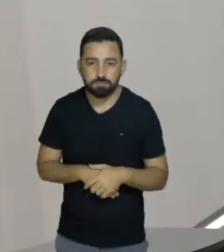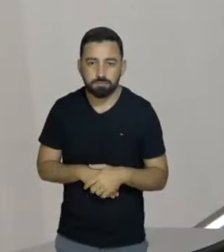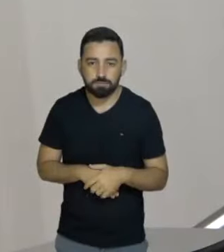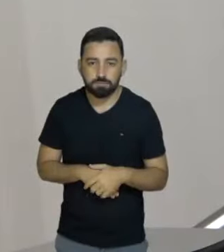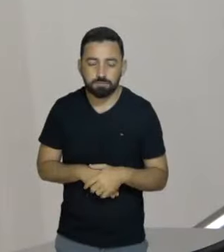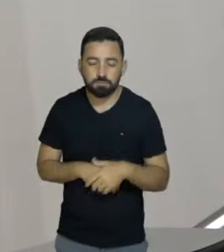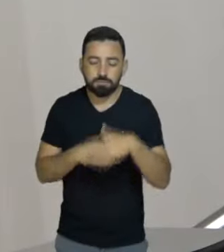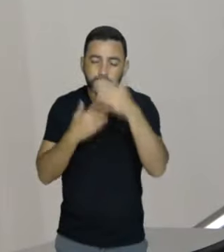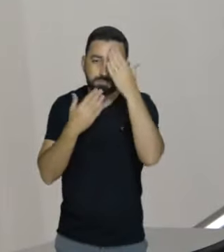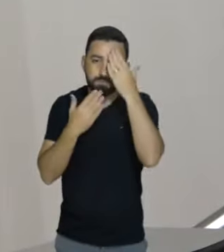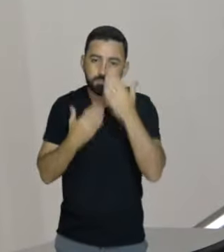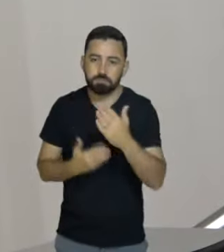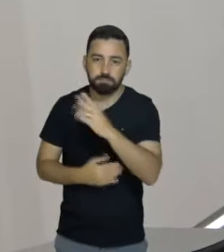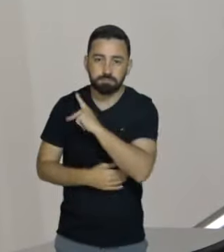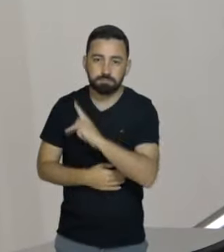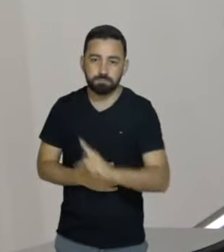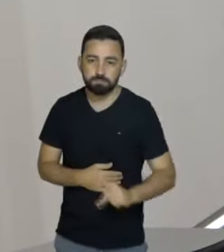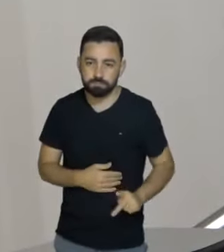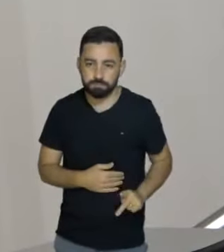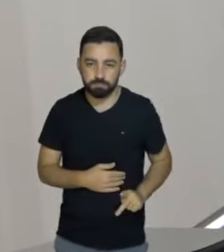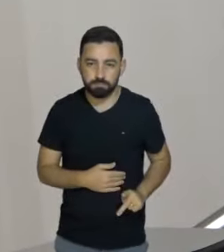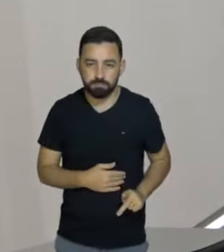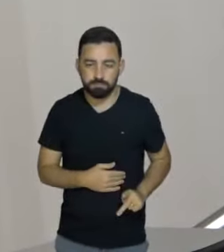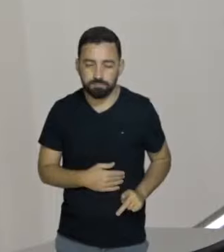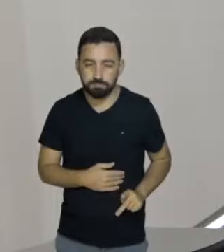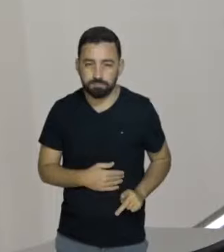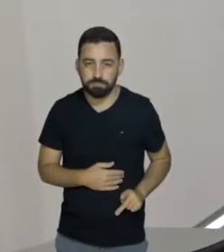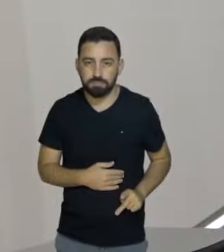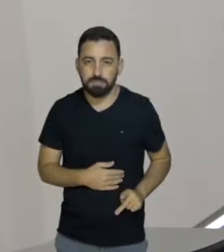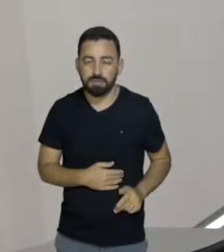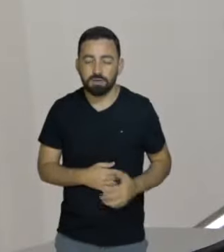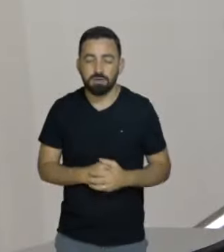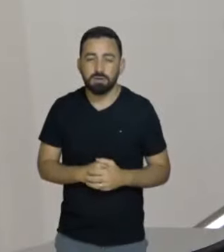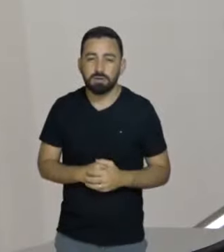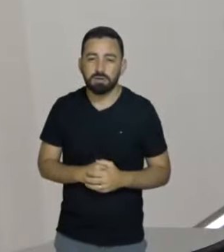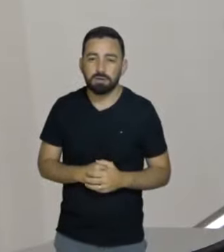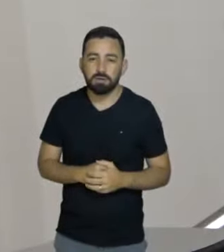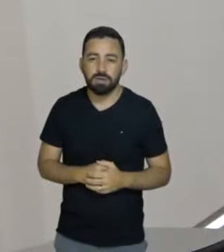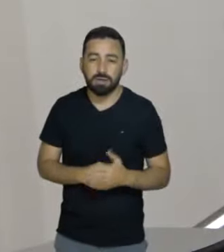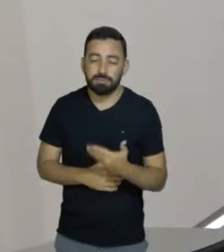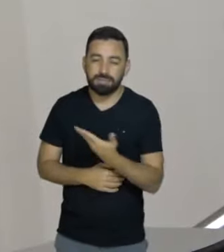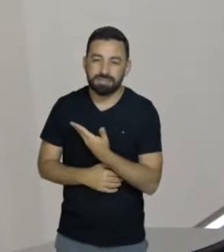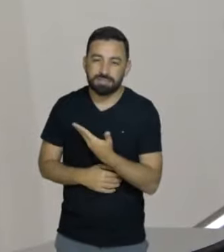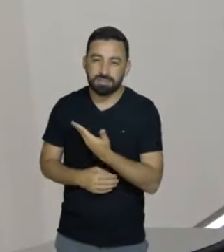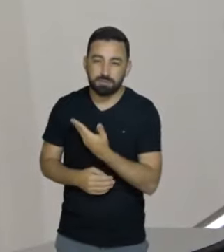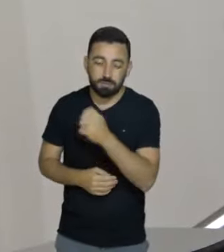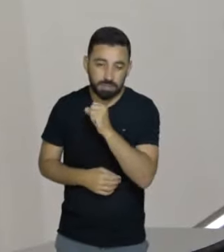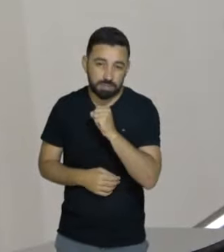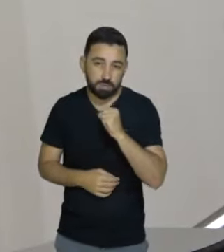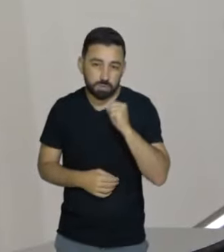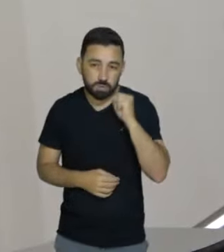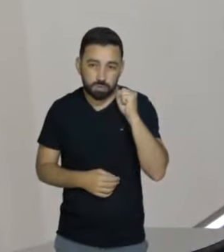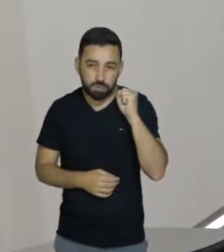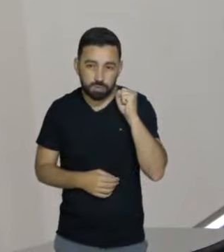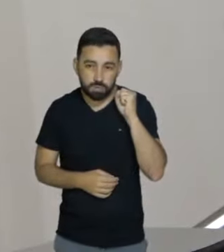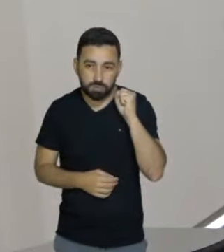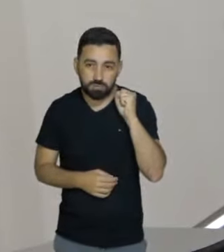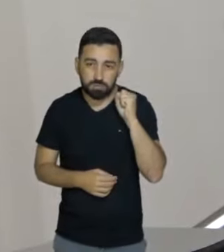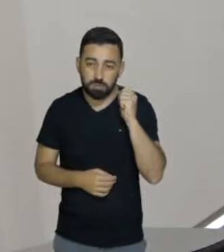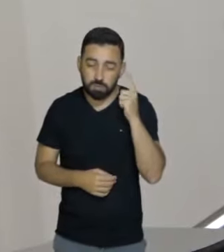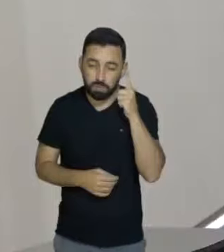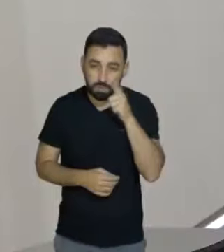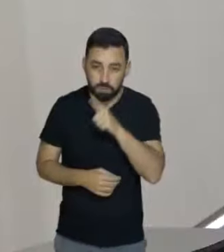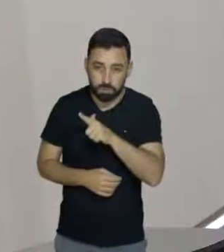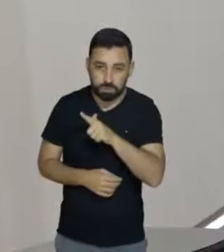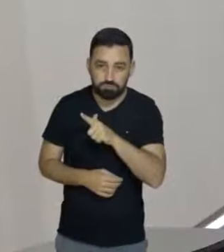Obrigado, presidente. Agradecer ao colega Massocco por ceder aí